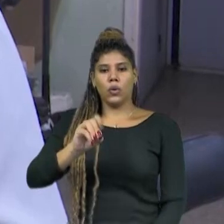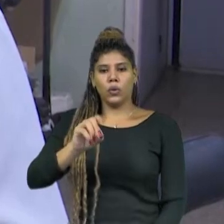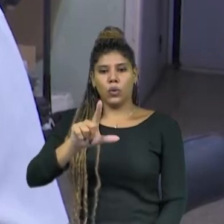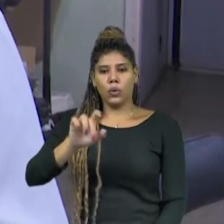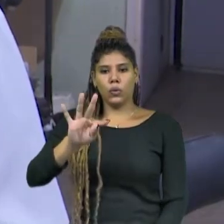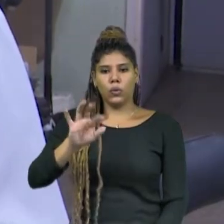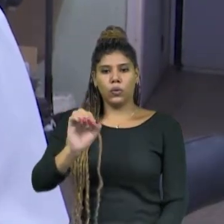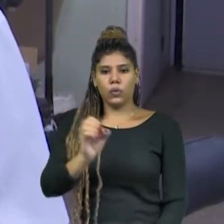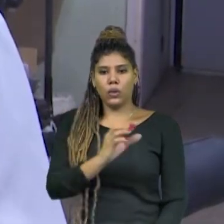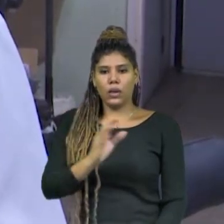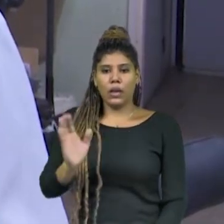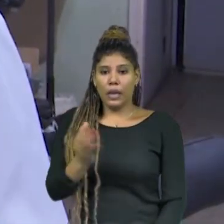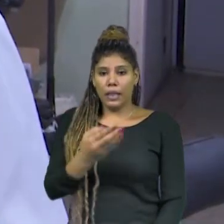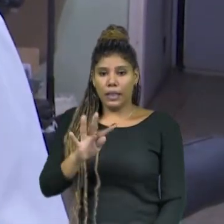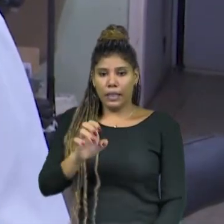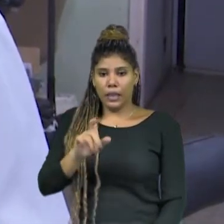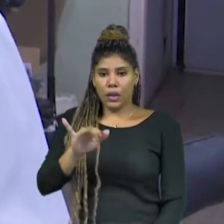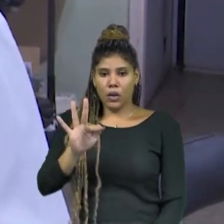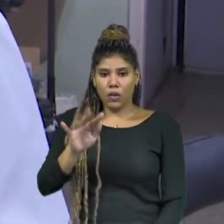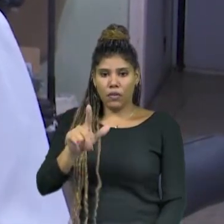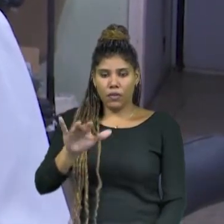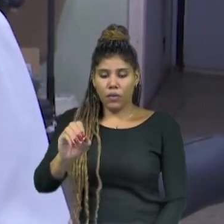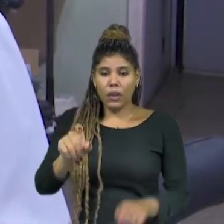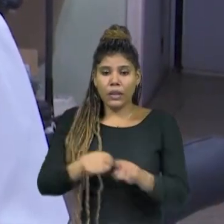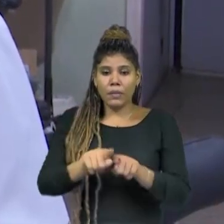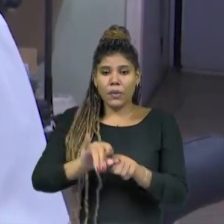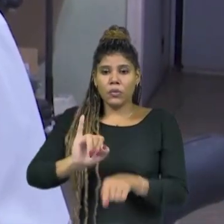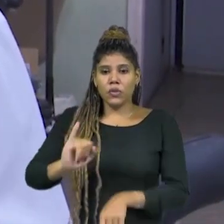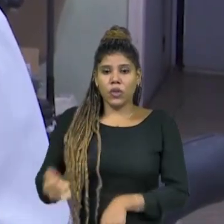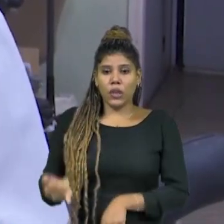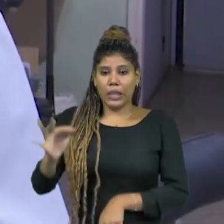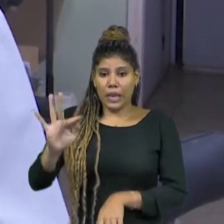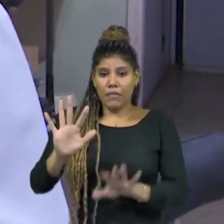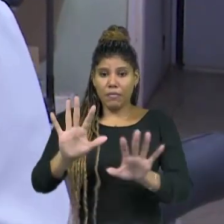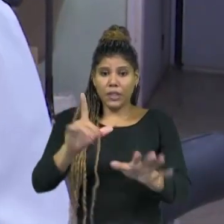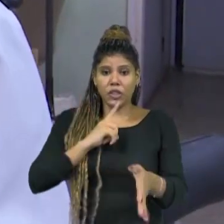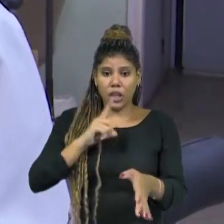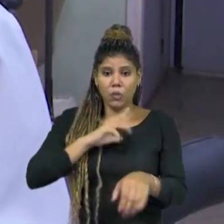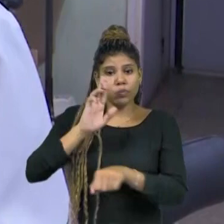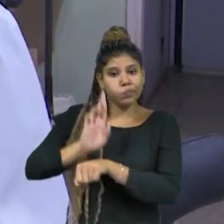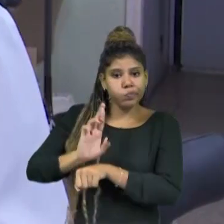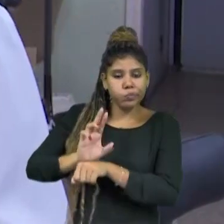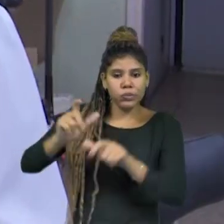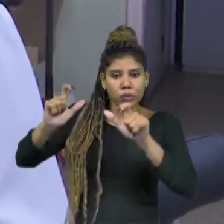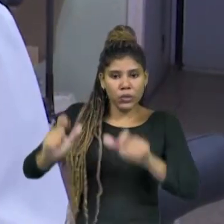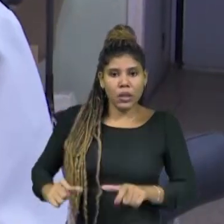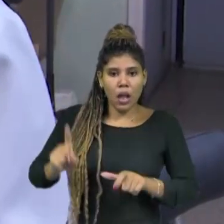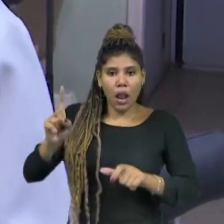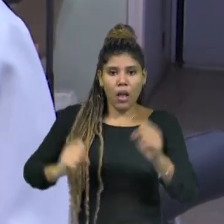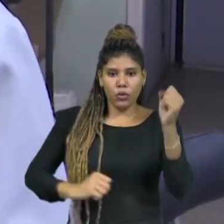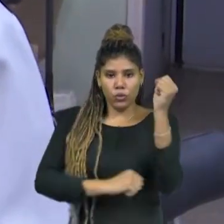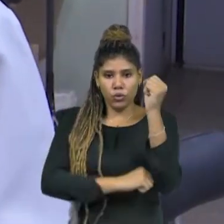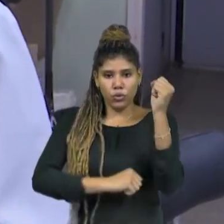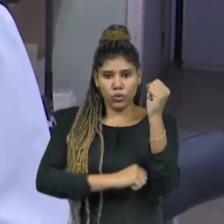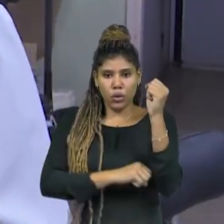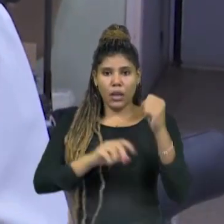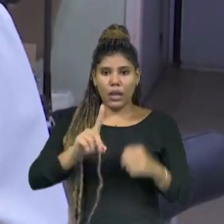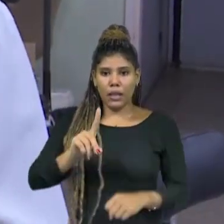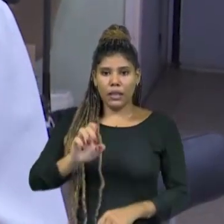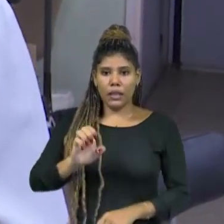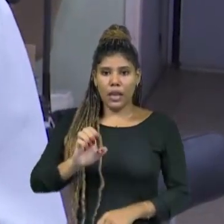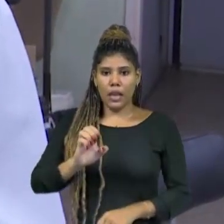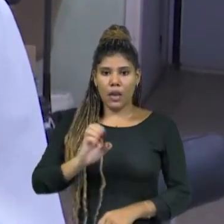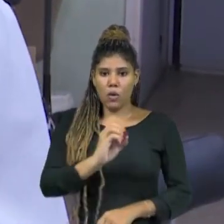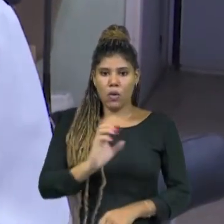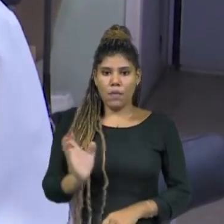do IJF e, temporariamente, a gente está com um posto de doação no shopping no Del Passeio, tá?